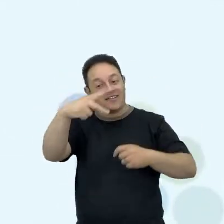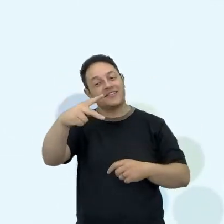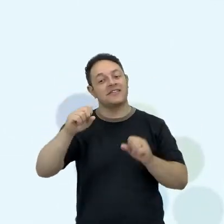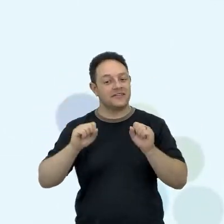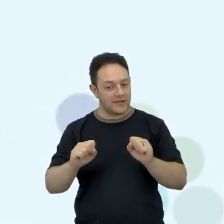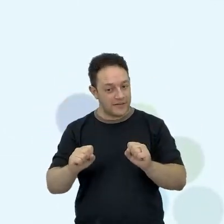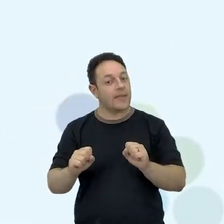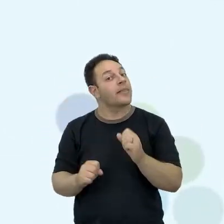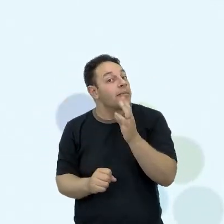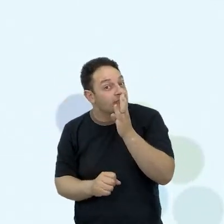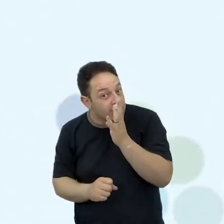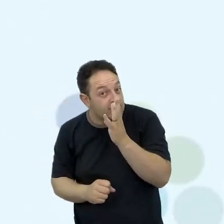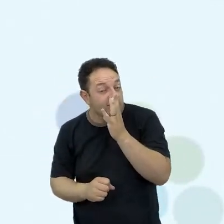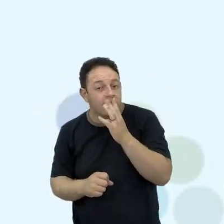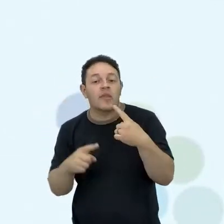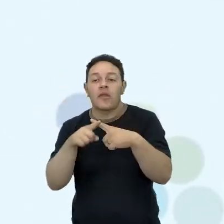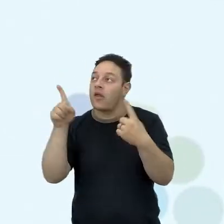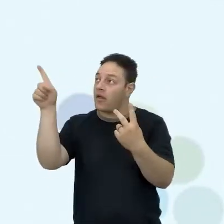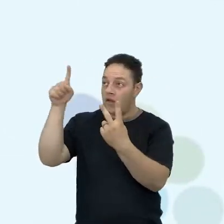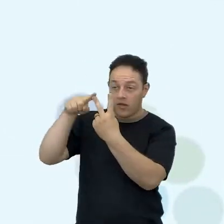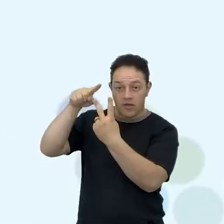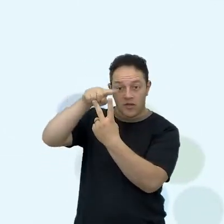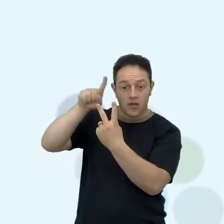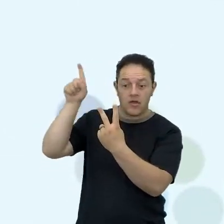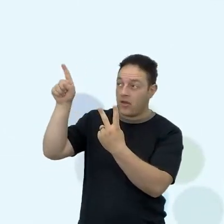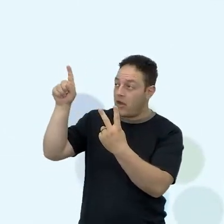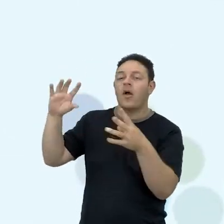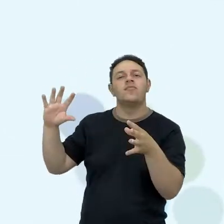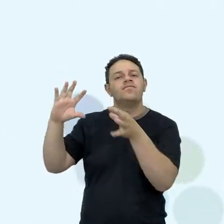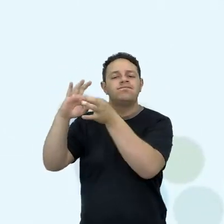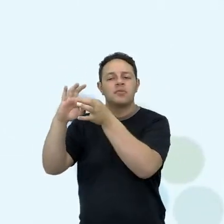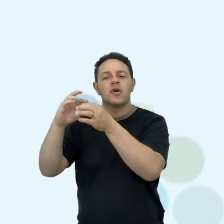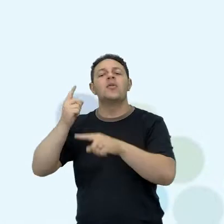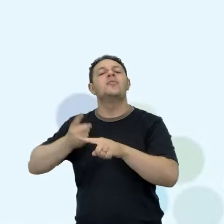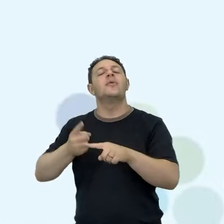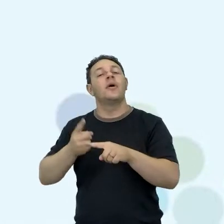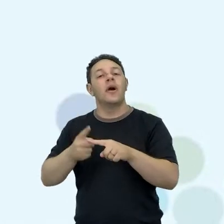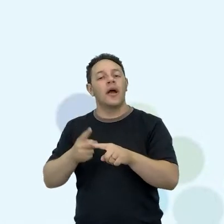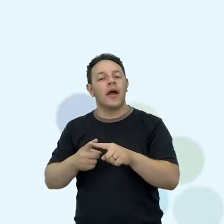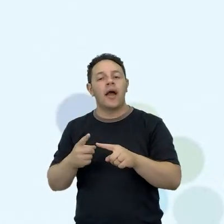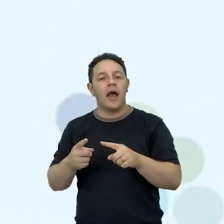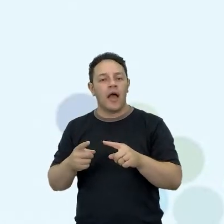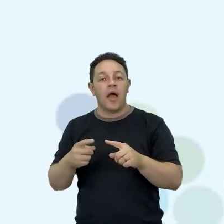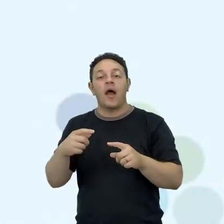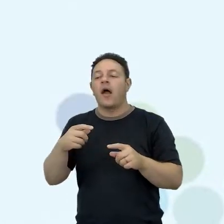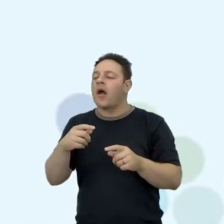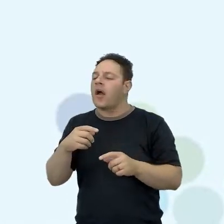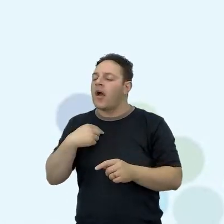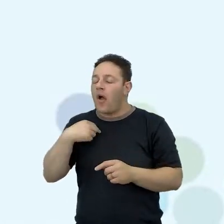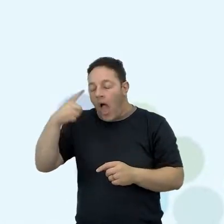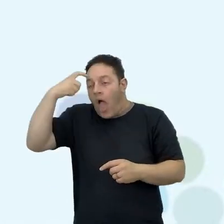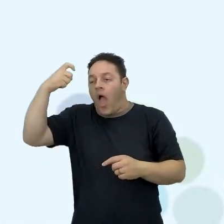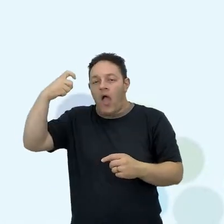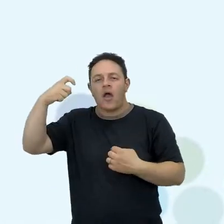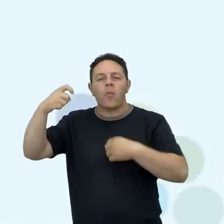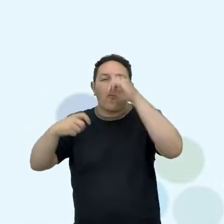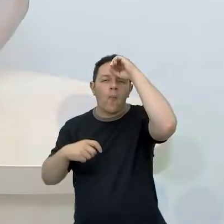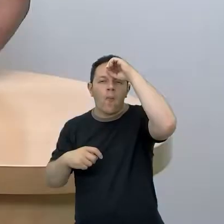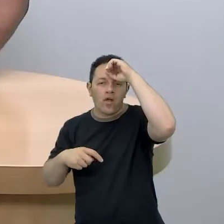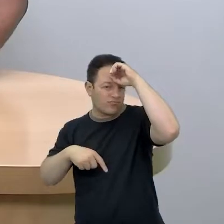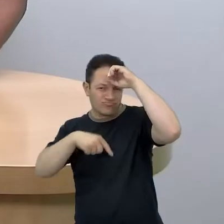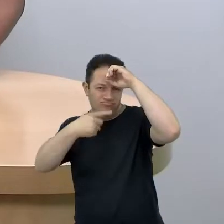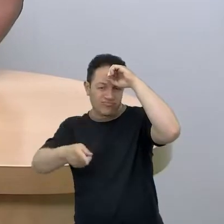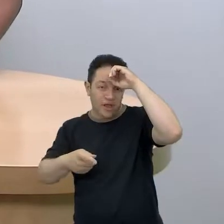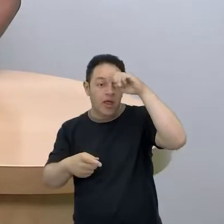é interessante, né, a combinação desses dois eixos estruturantes, porque a gente não cria nada sem conhecer. Então a gente né? pesquisa